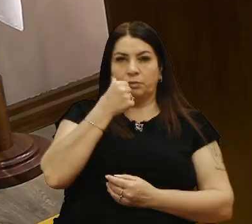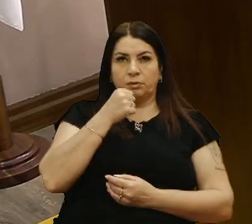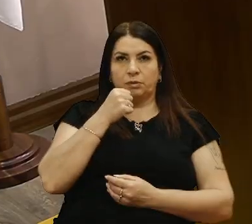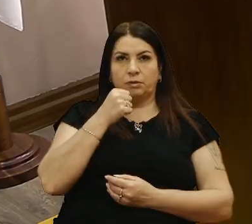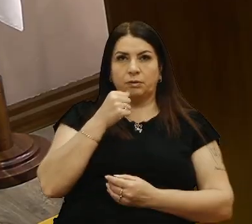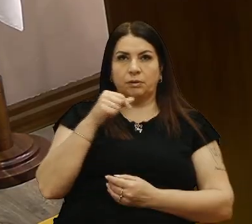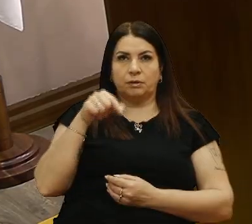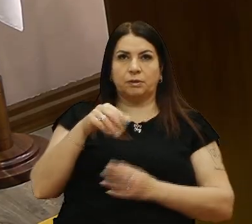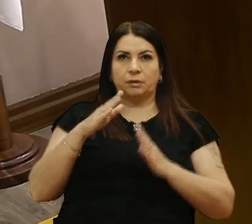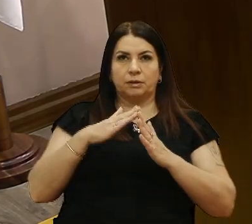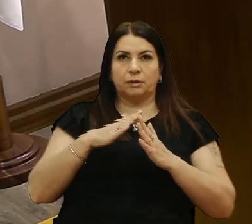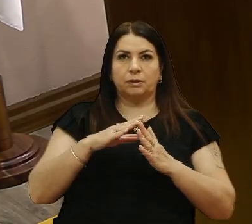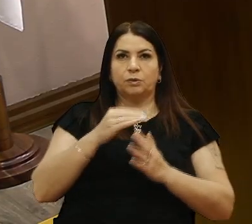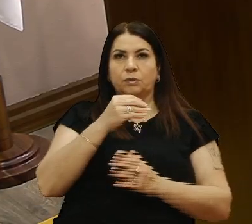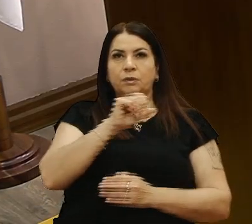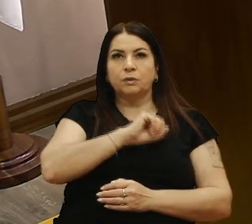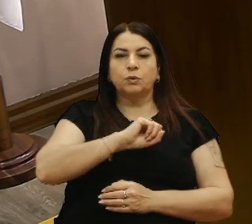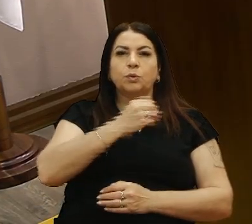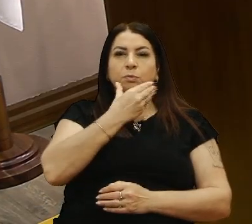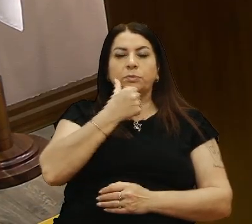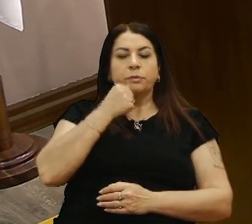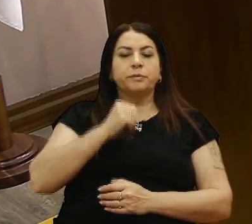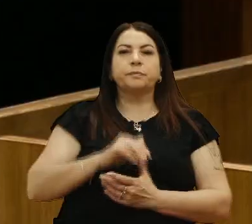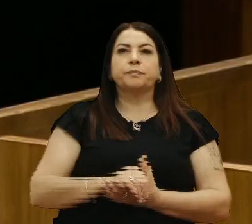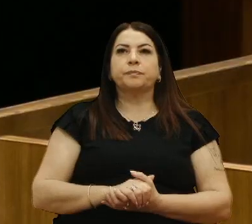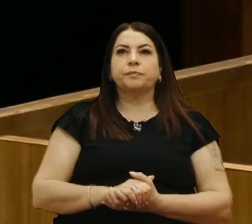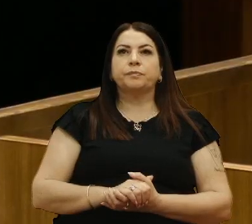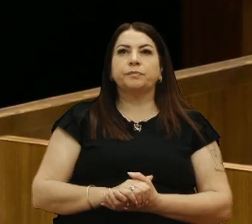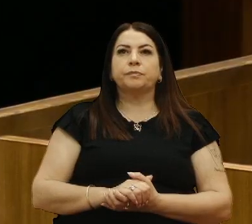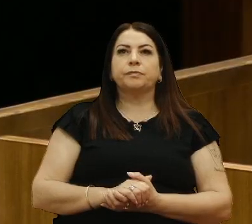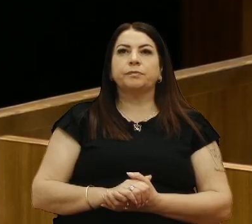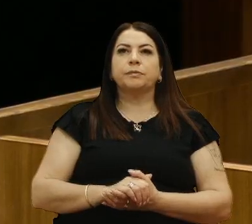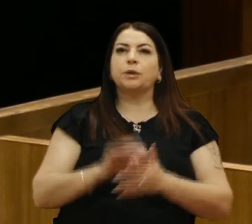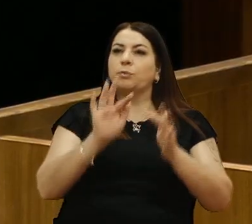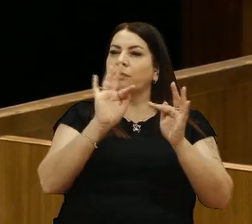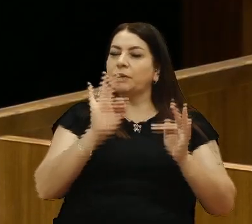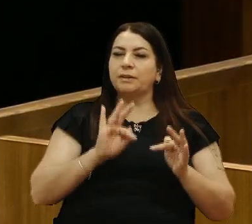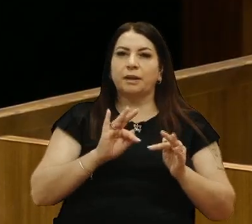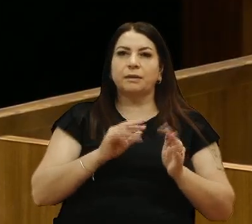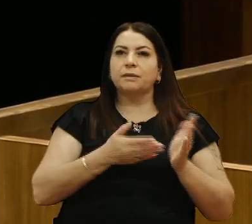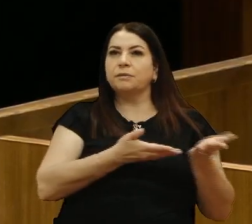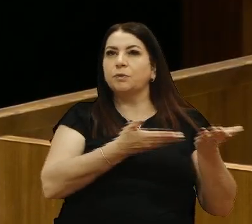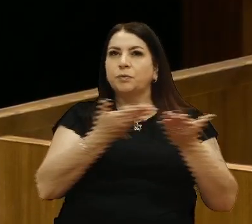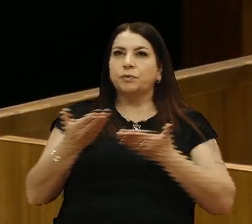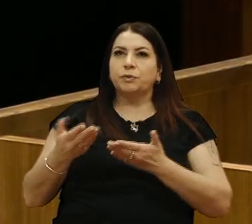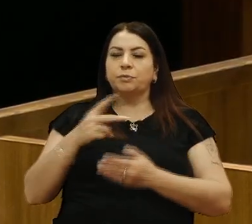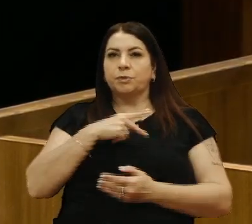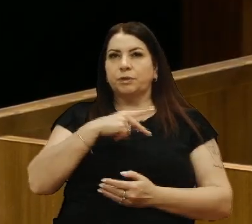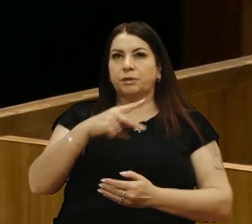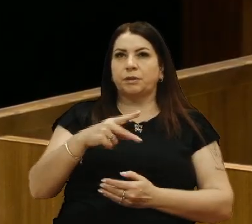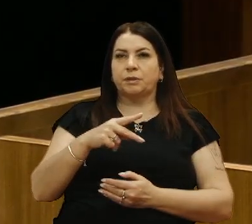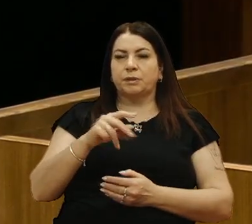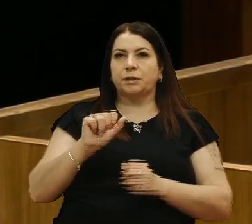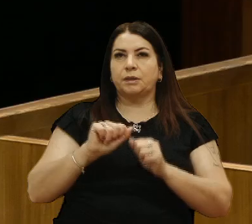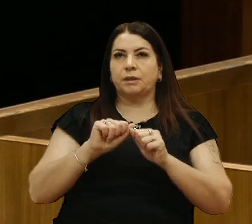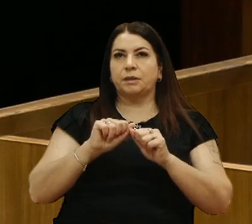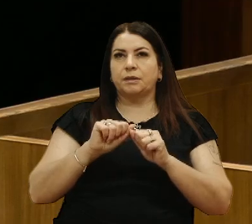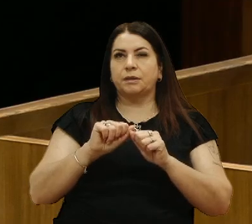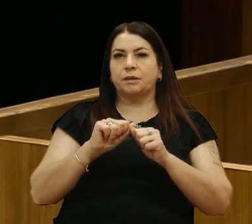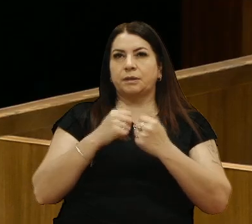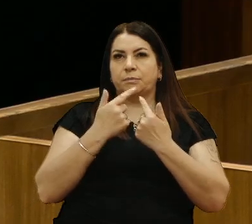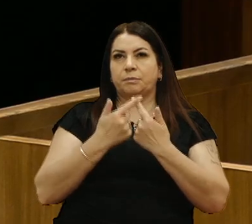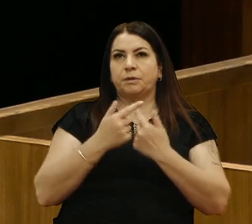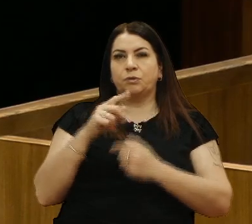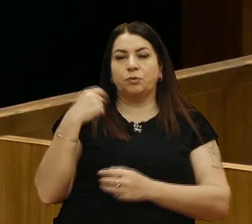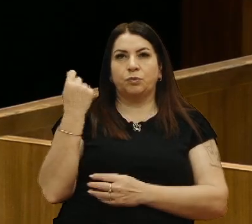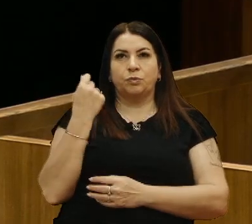nobre casa, senhoras e senhores. É com muita alegria que trago o convite do presidente da Assembleia Legislativa do